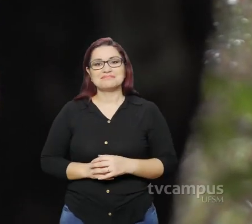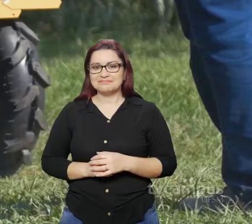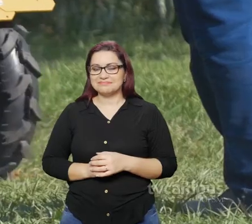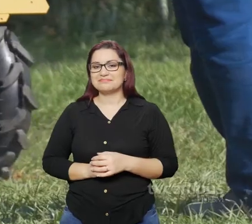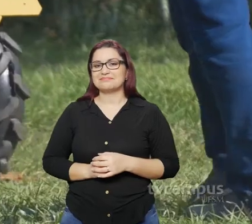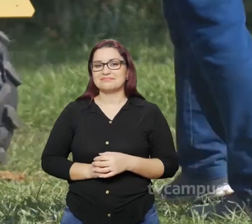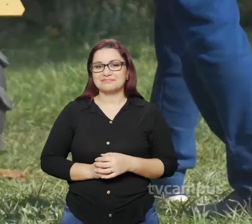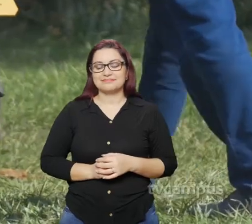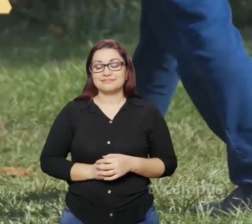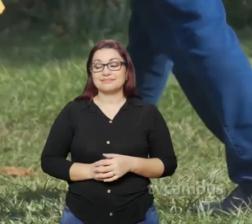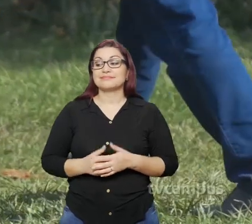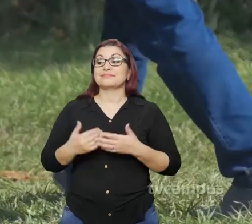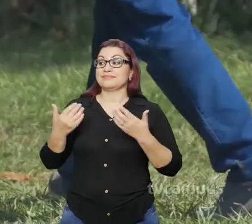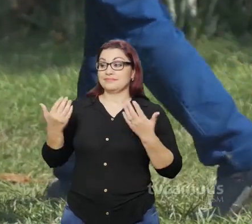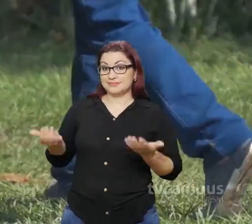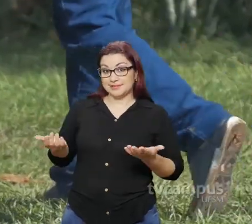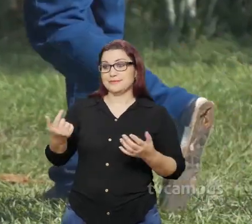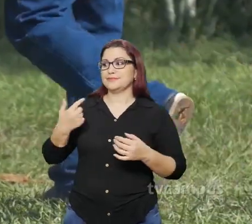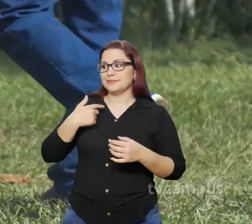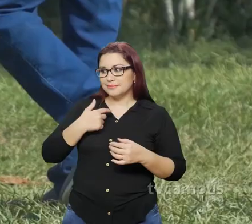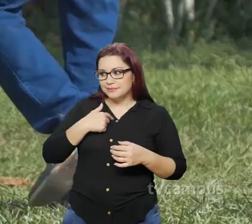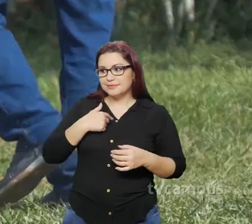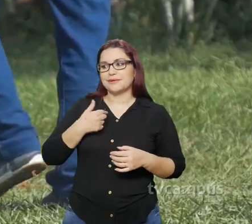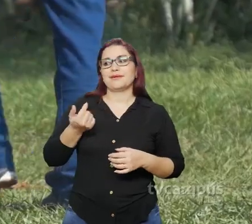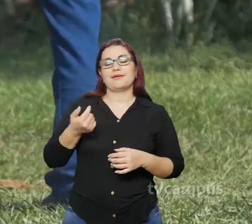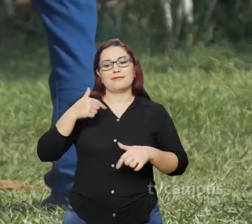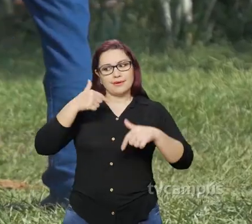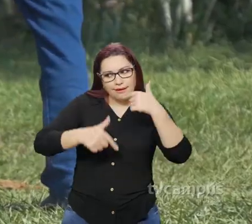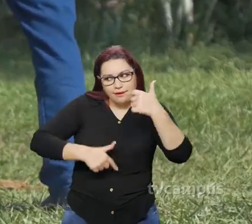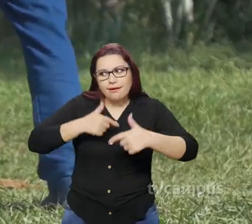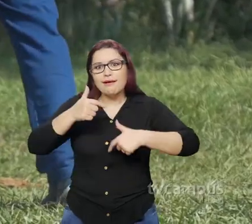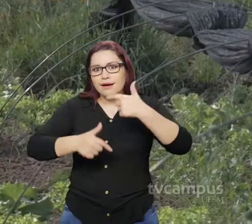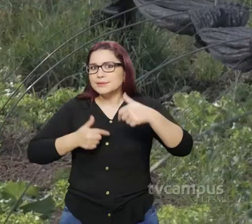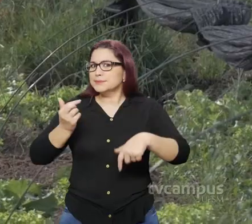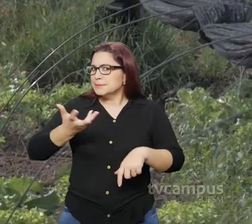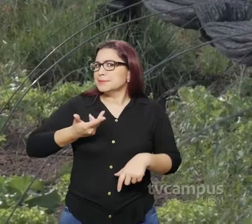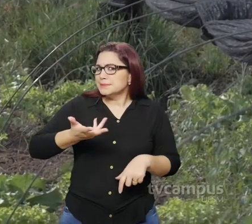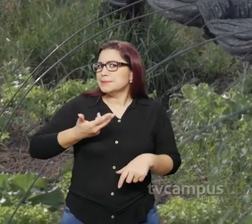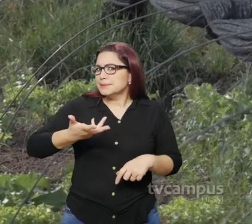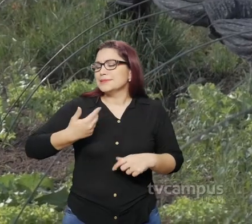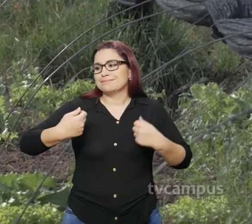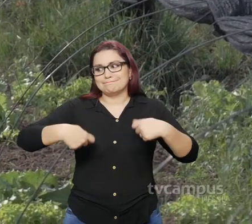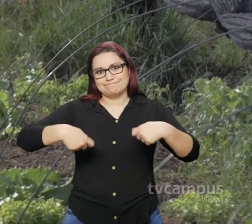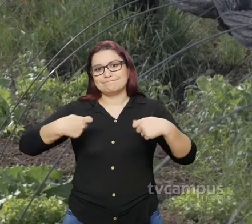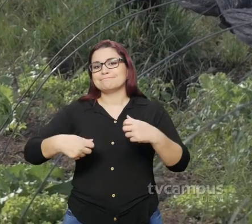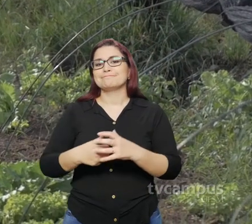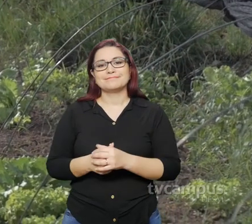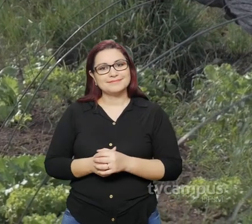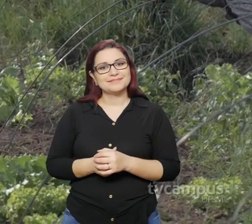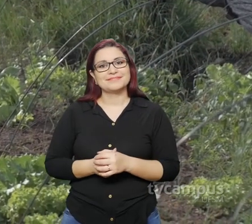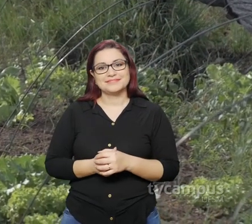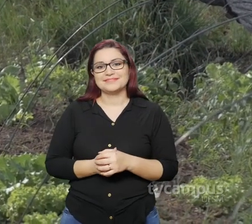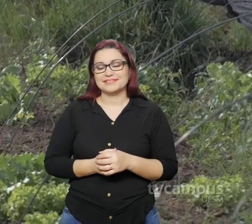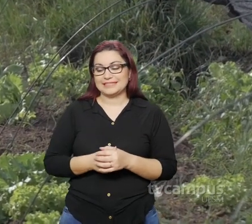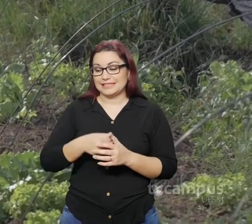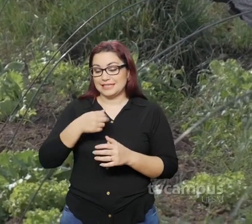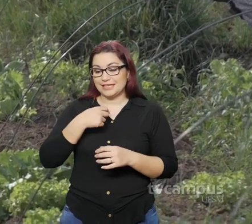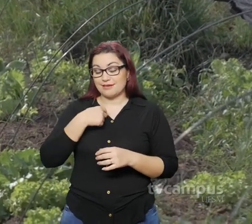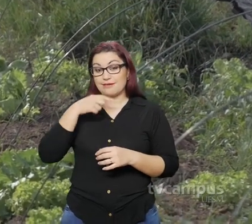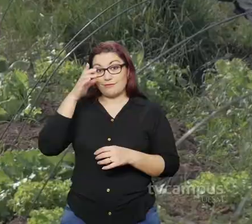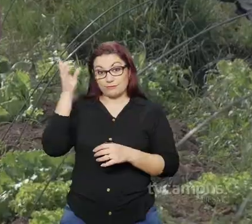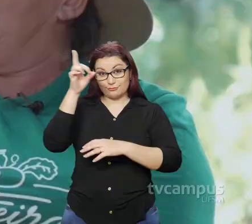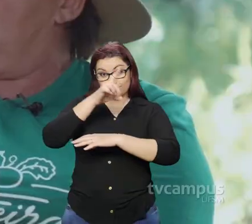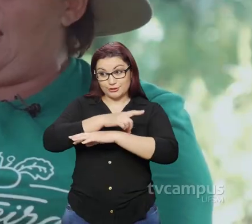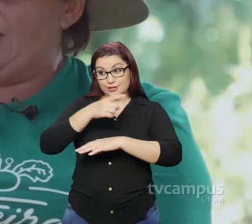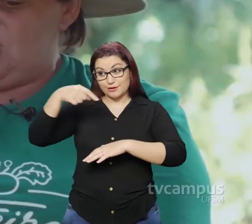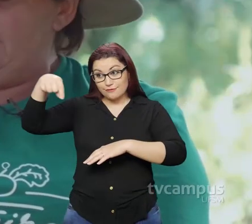Não, eu levantei quinta às 4 horas. Às 4 horas da manhã, né? Que eu tinha que embalar pão,